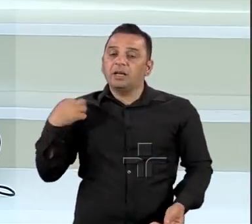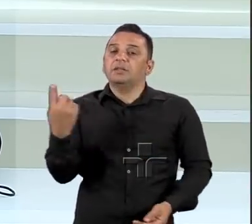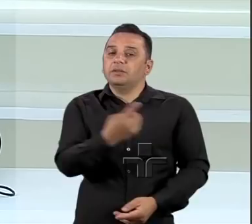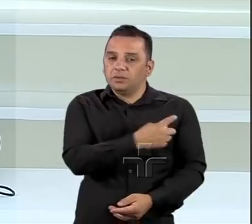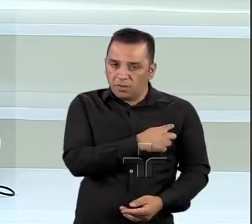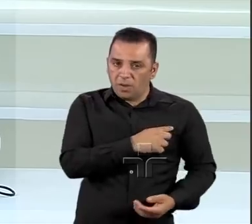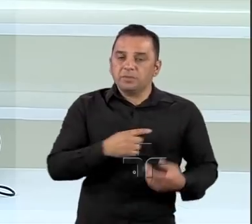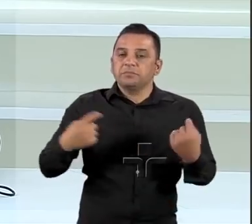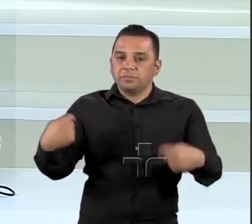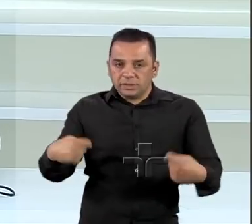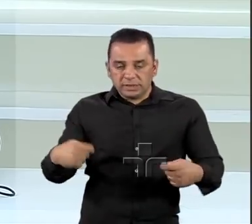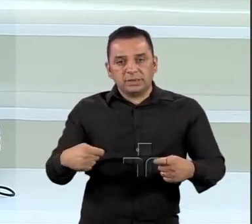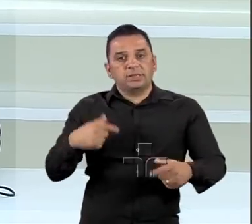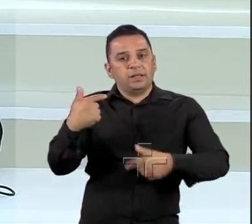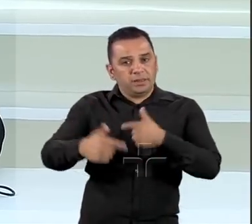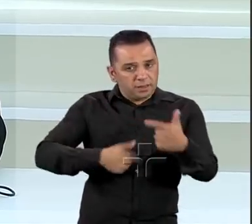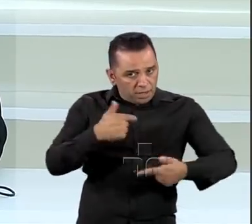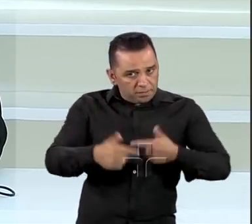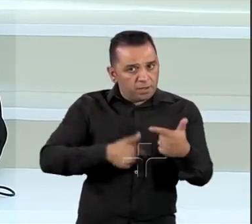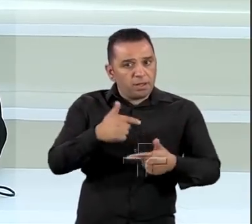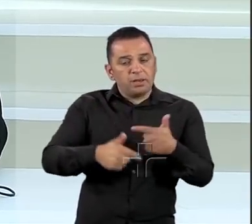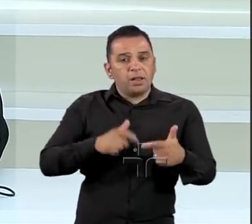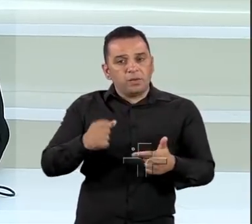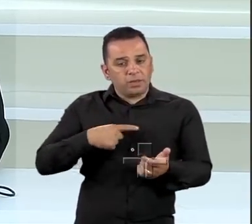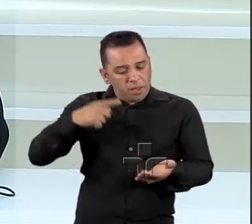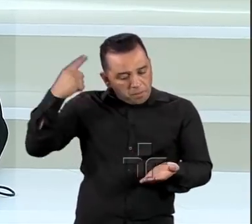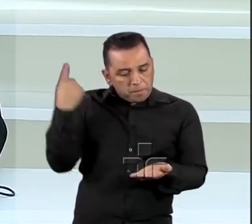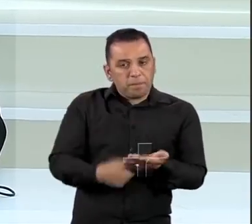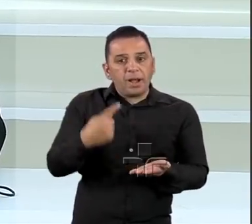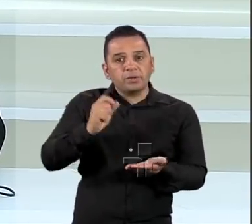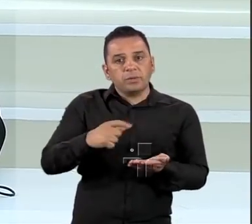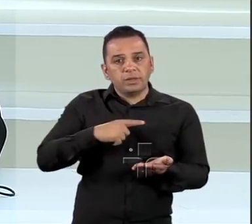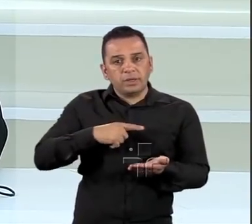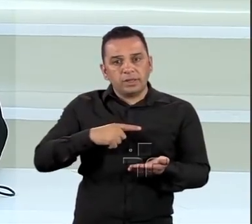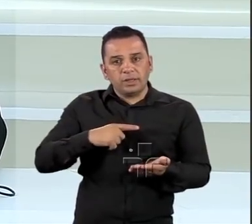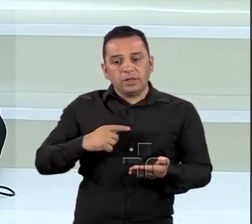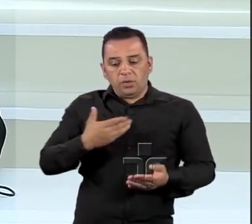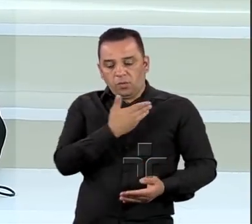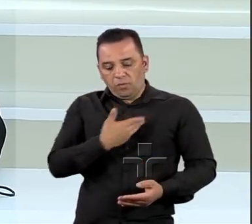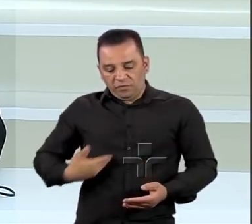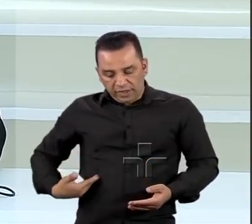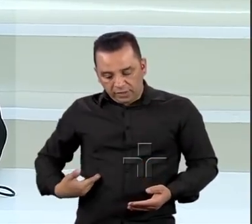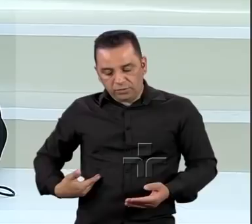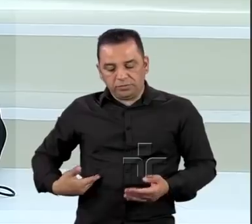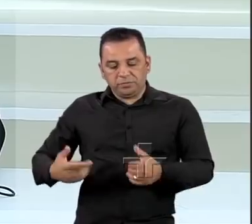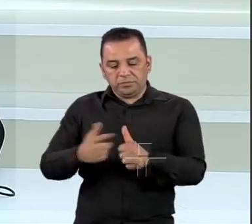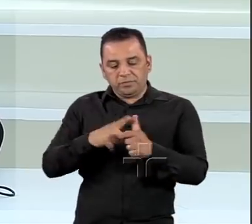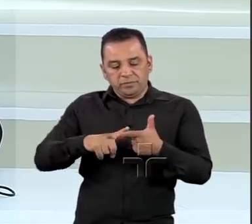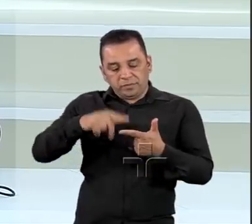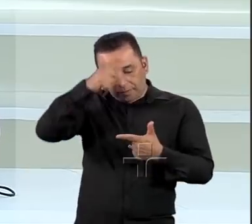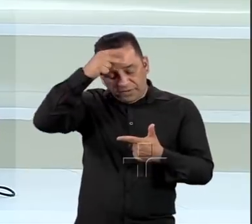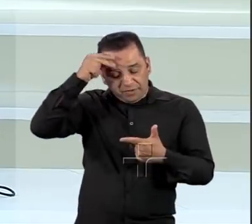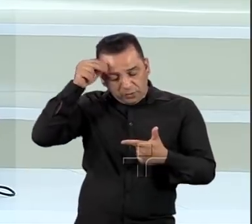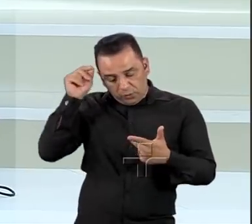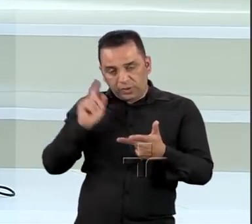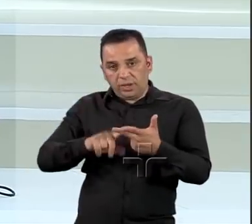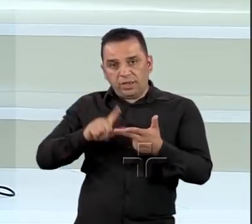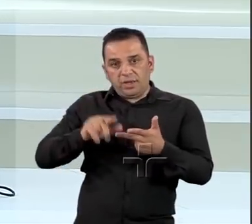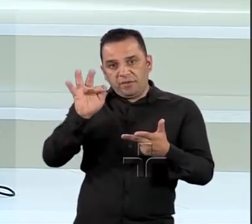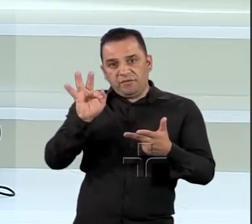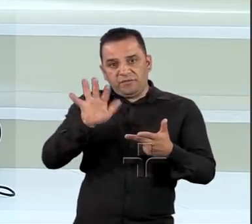precise trabalhar notoriamente um pacto entre municípios, estados e a União. Pacto esse que envolve, sem dúvida nenhuma,